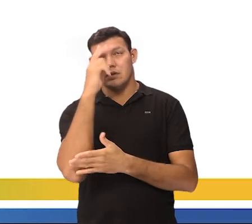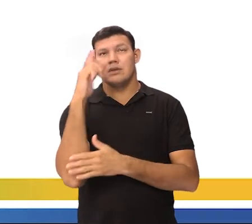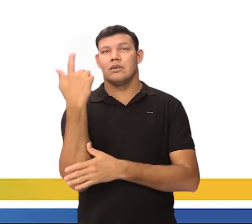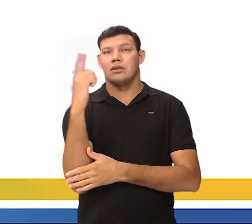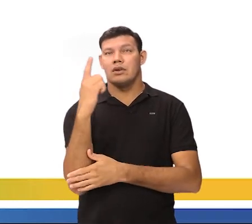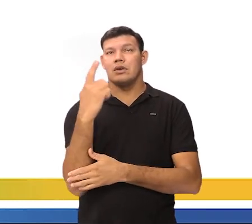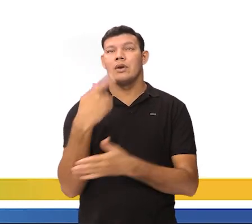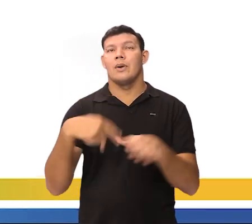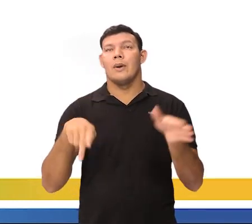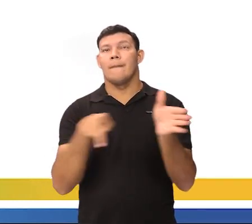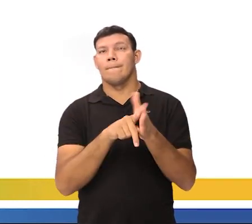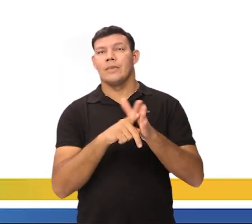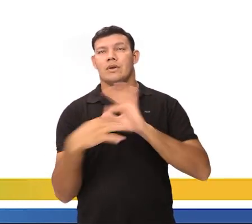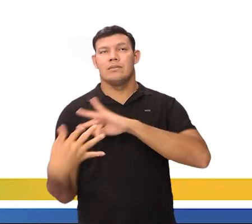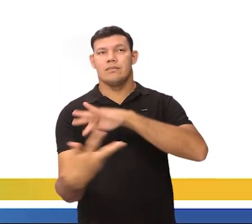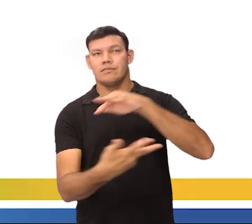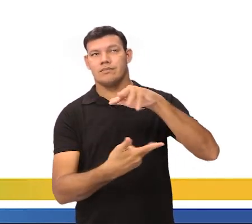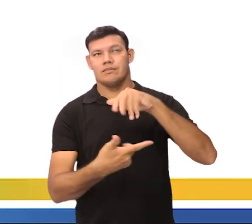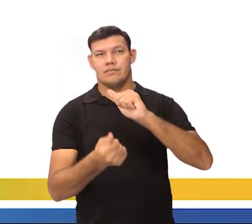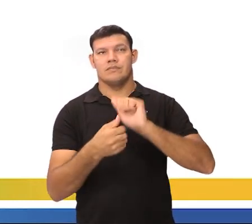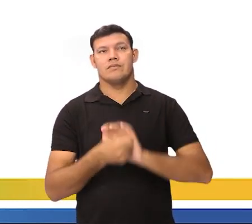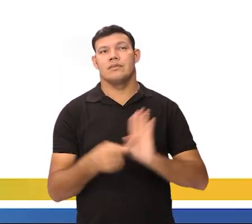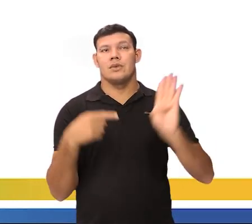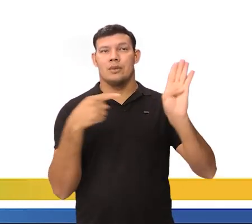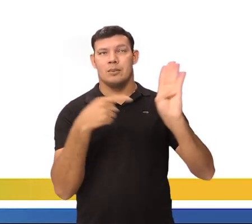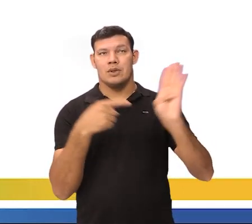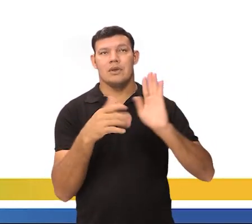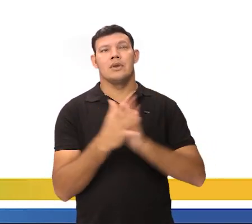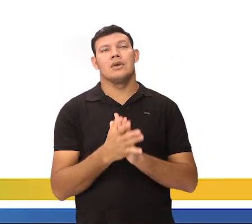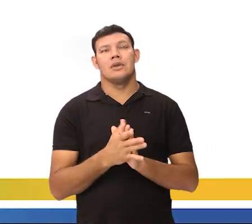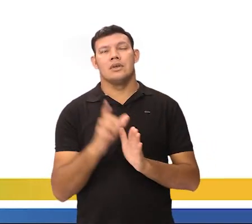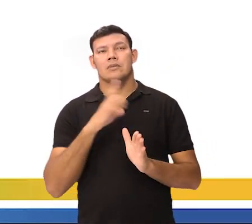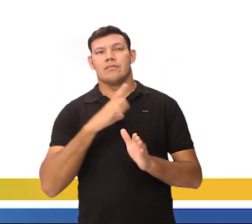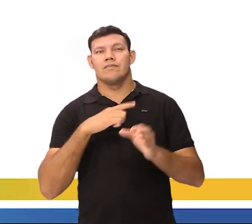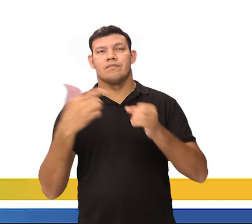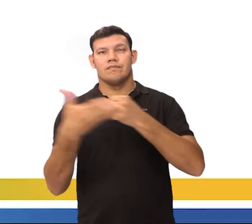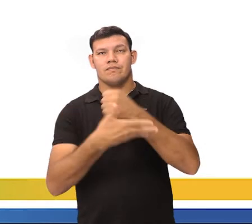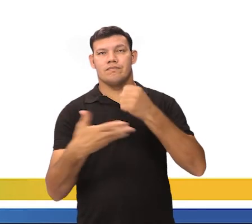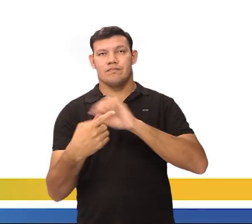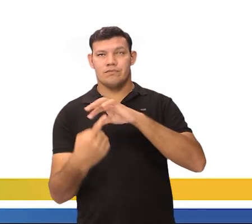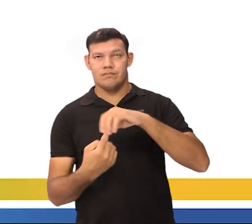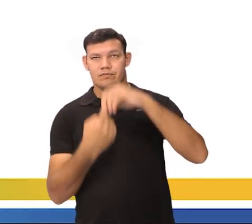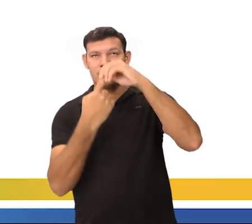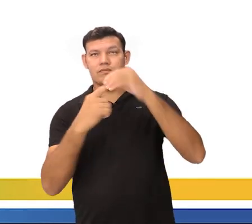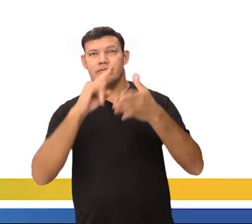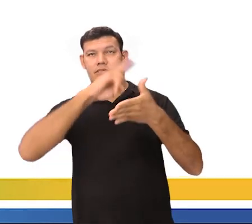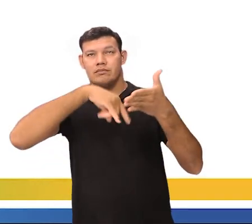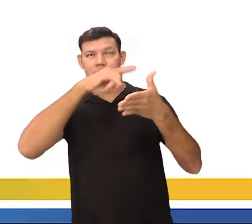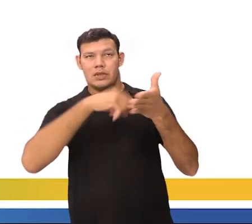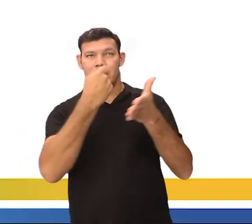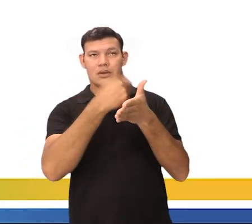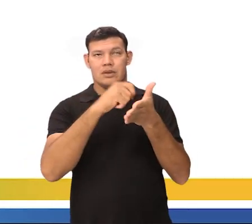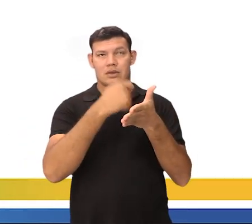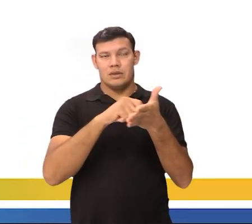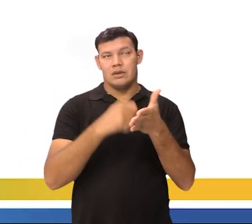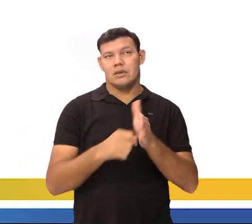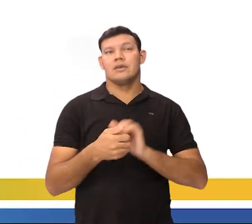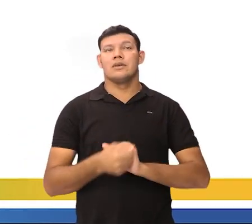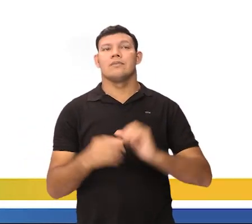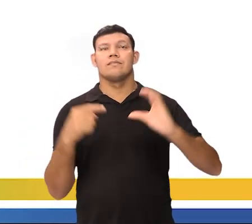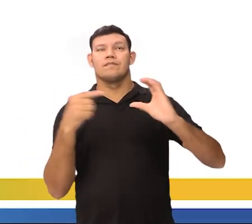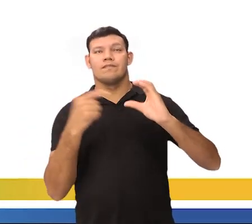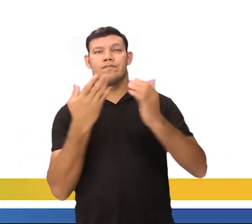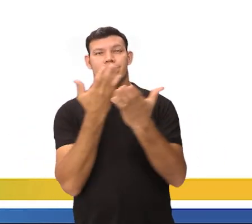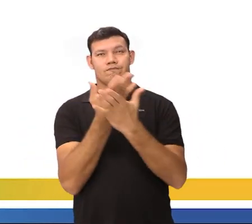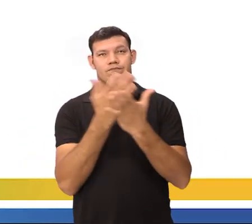planeta Terra, se fundamenta unicamente em documentos escritos, estuda os acontecimentos do passado